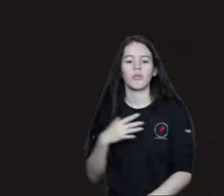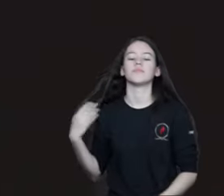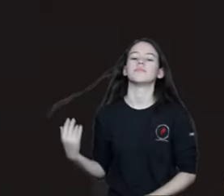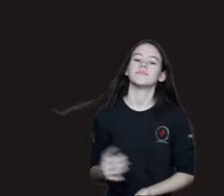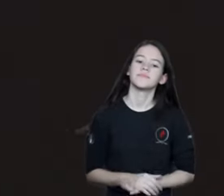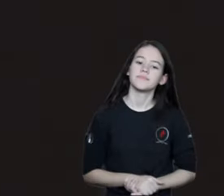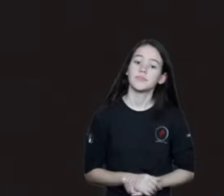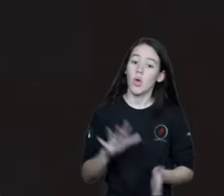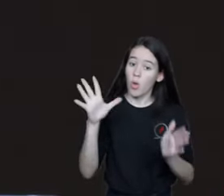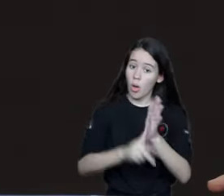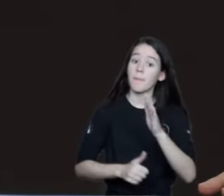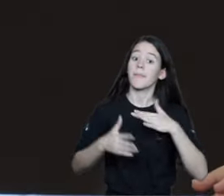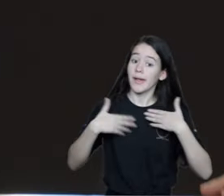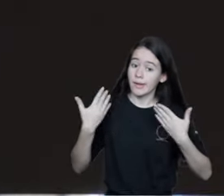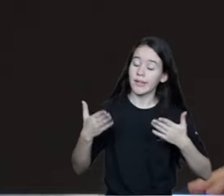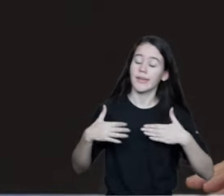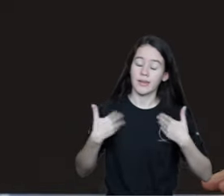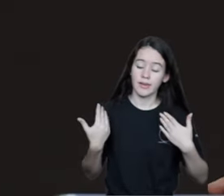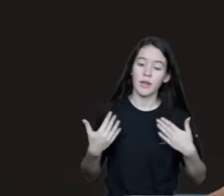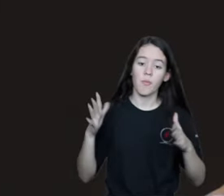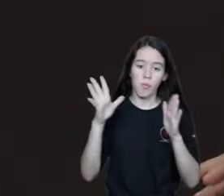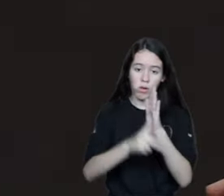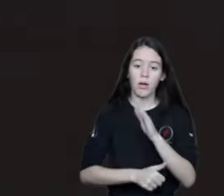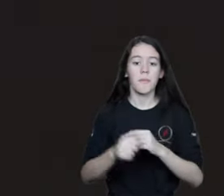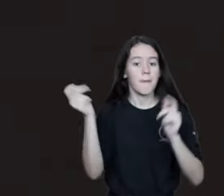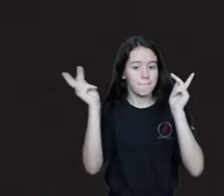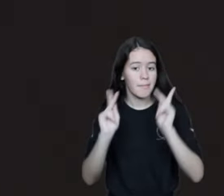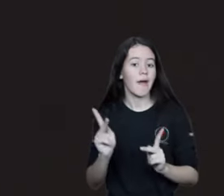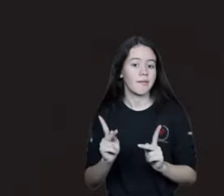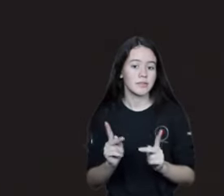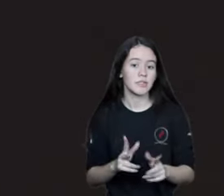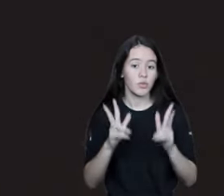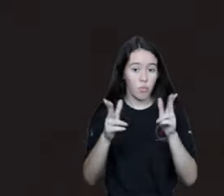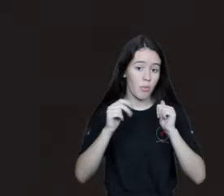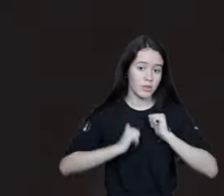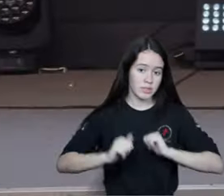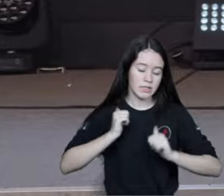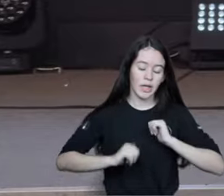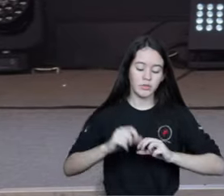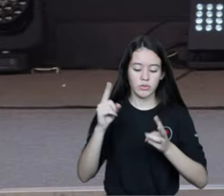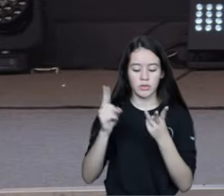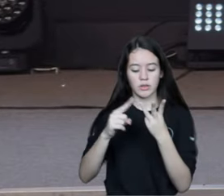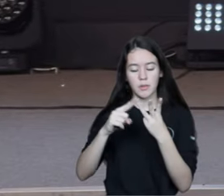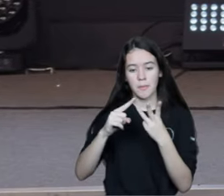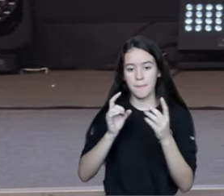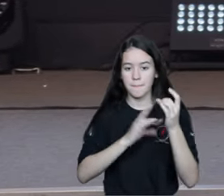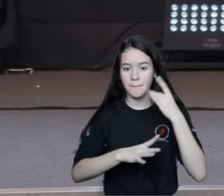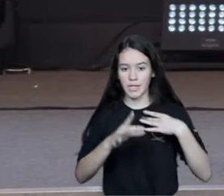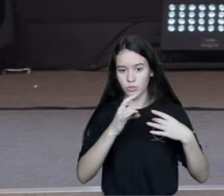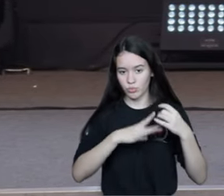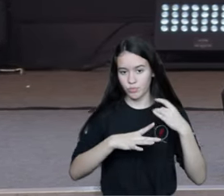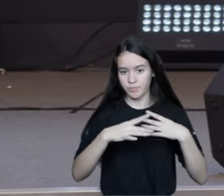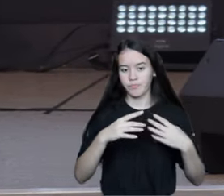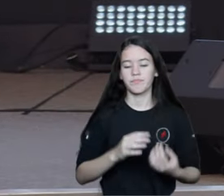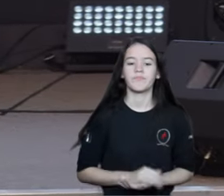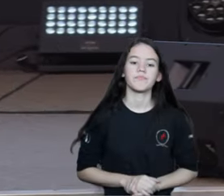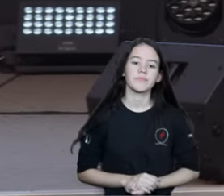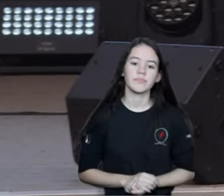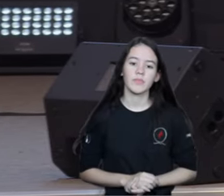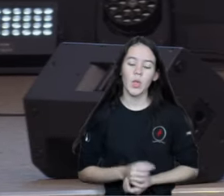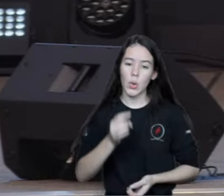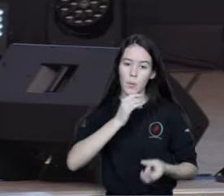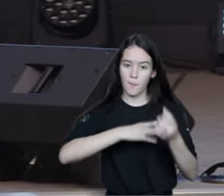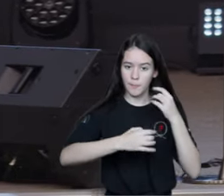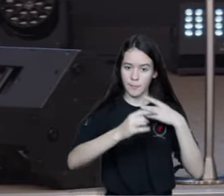coisa rouba tua alegria rouba a tua paz com ansiedade e outra é um medo né